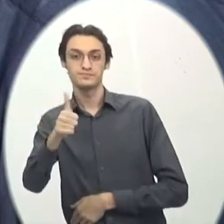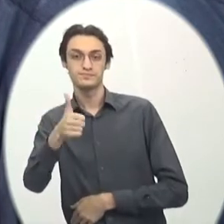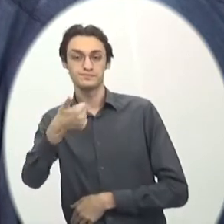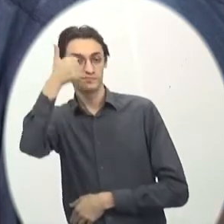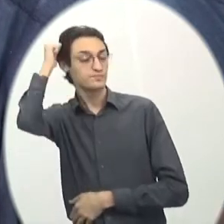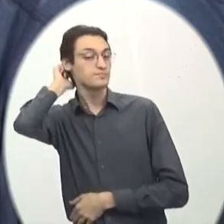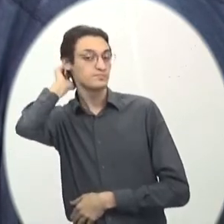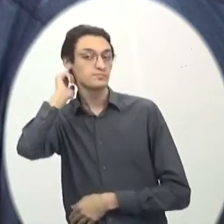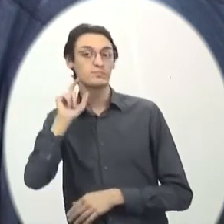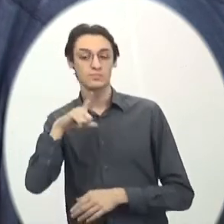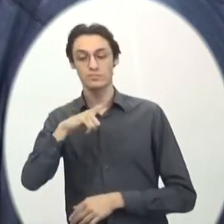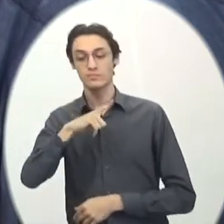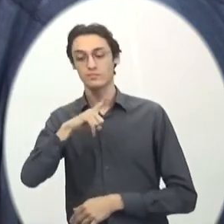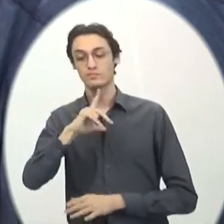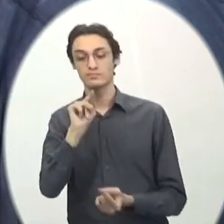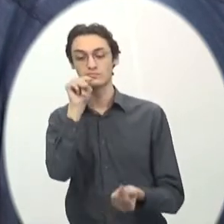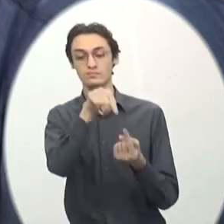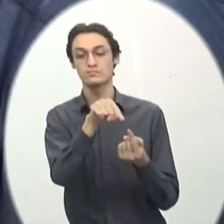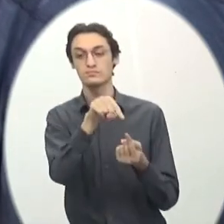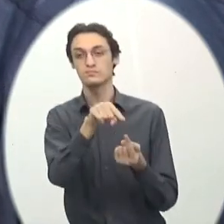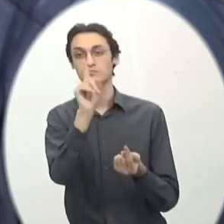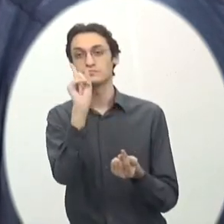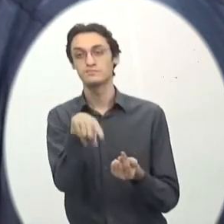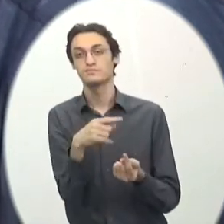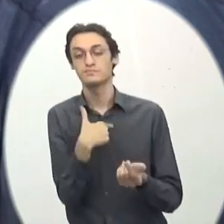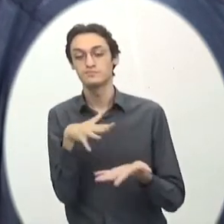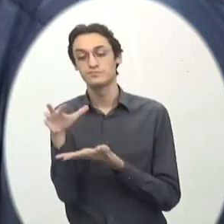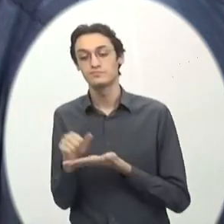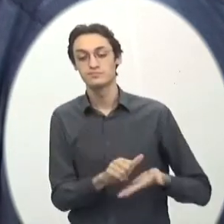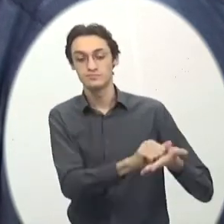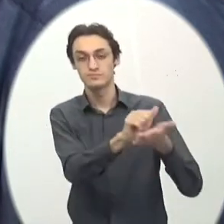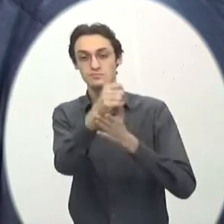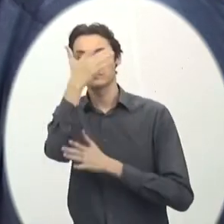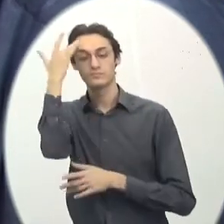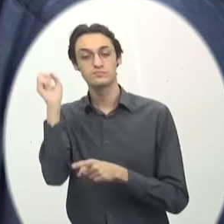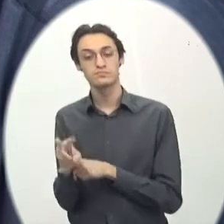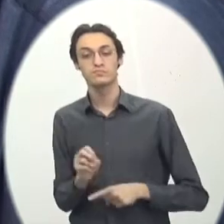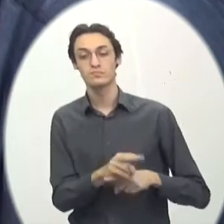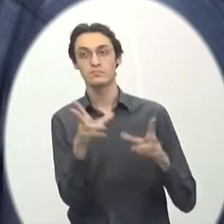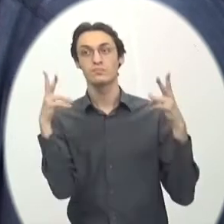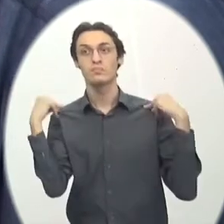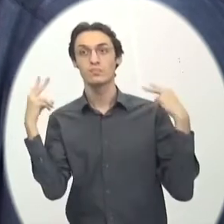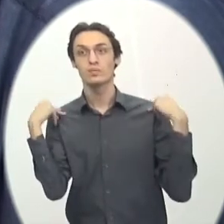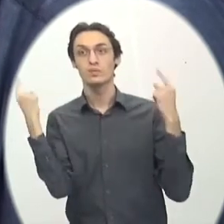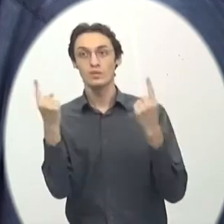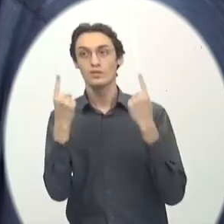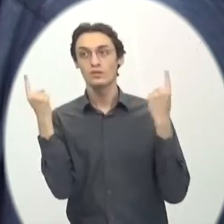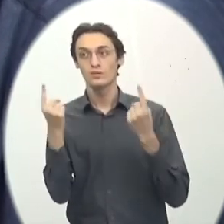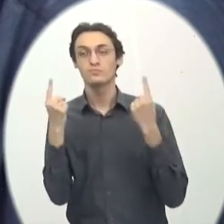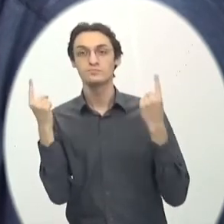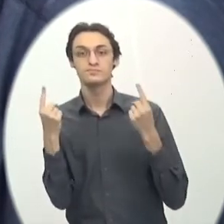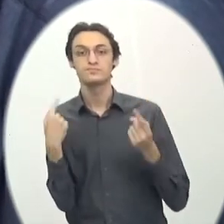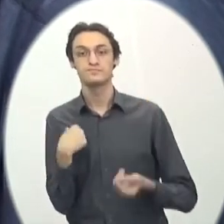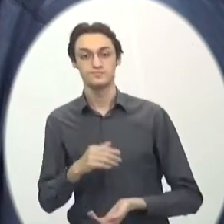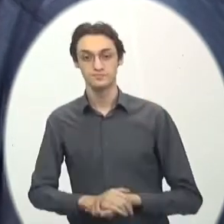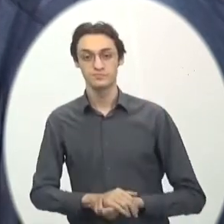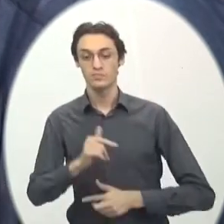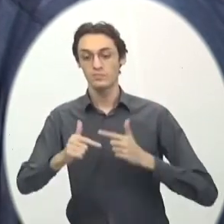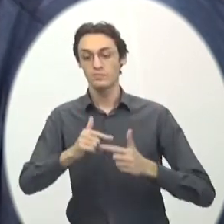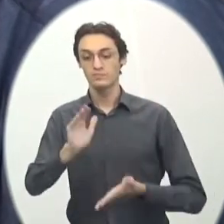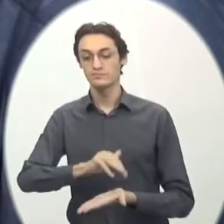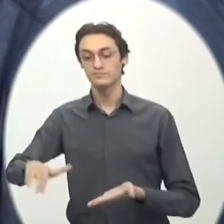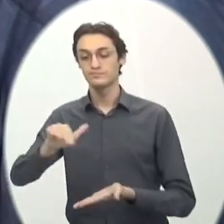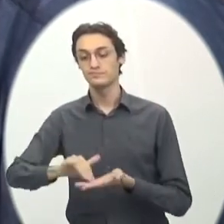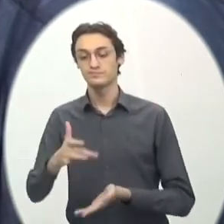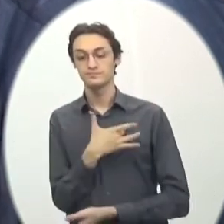011/2020, que teve como objeto a contratação de profissional motorista de ambulância socorrista para atuar na Secretaria